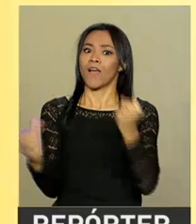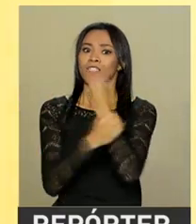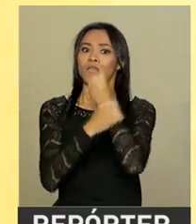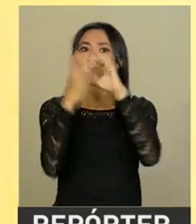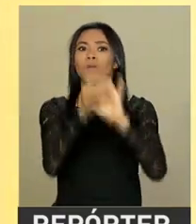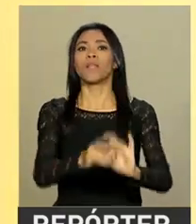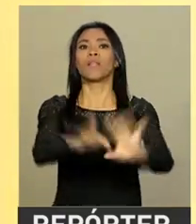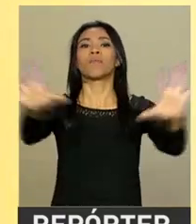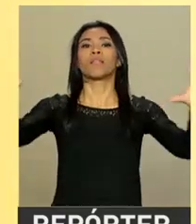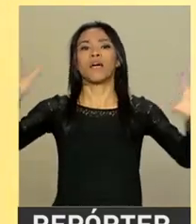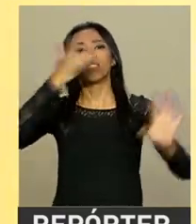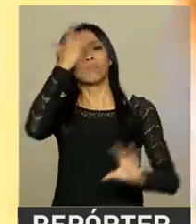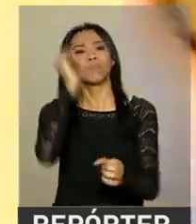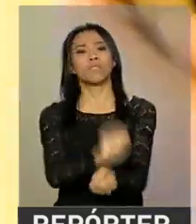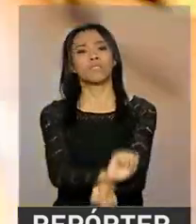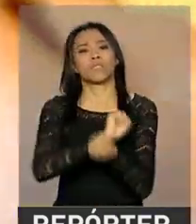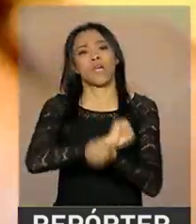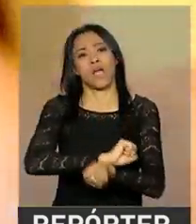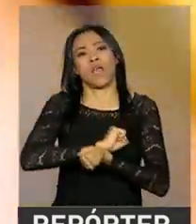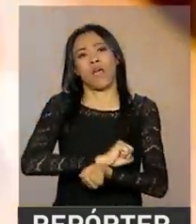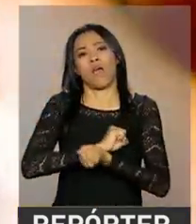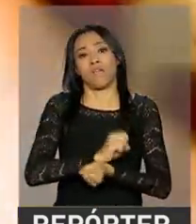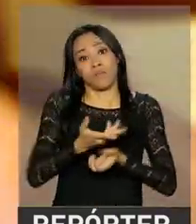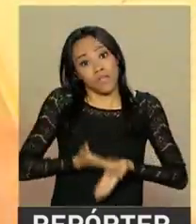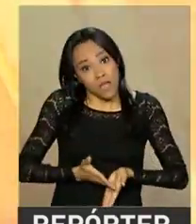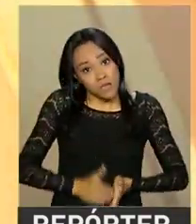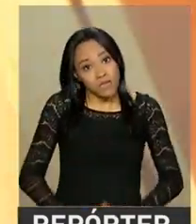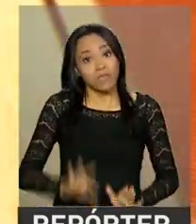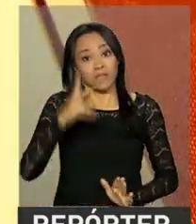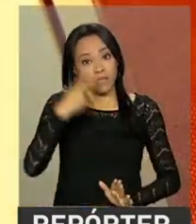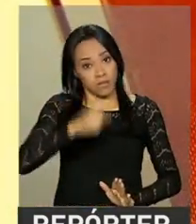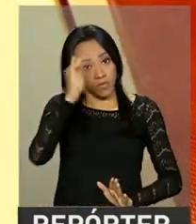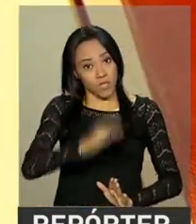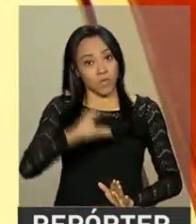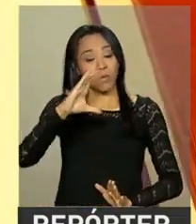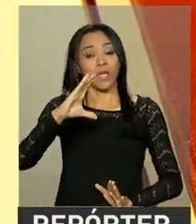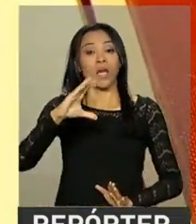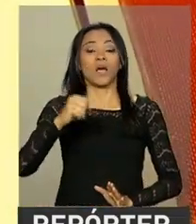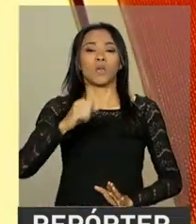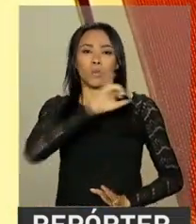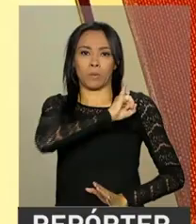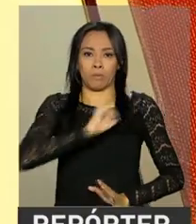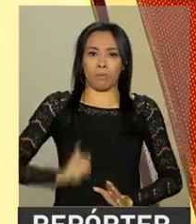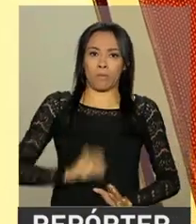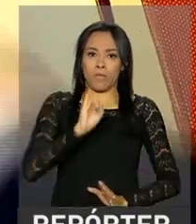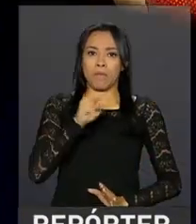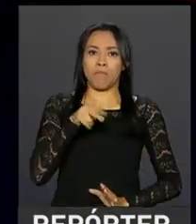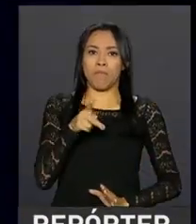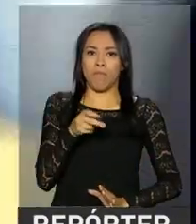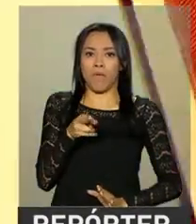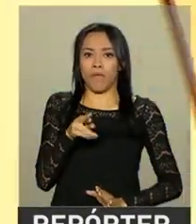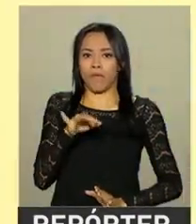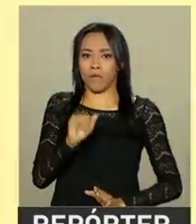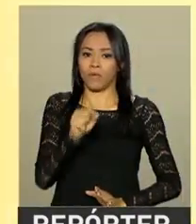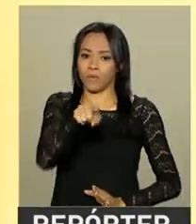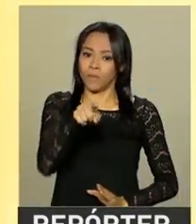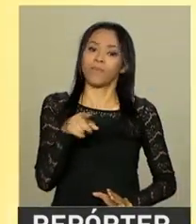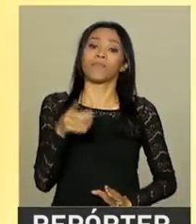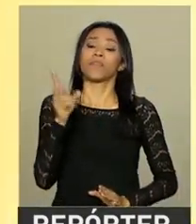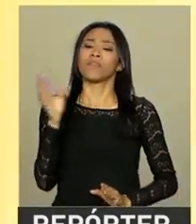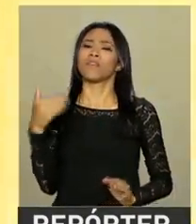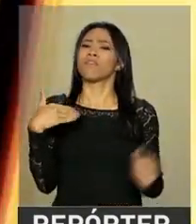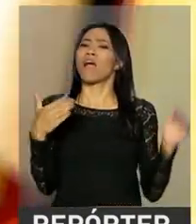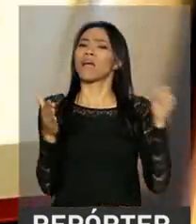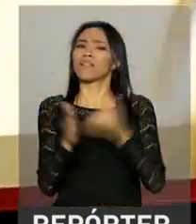filhos de escravas nascidos no império amostra de visitação gratuita tem início em 11 de maio e vai